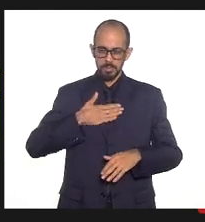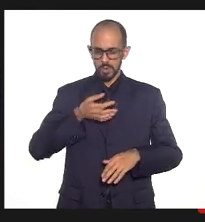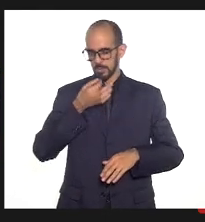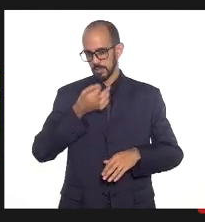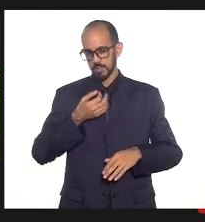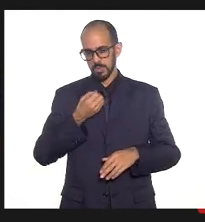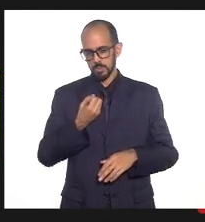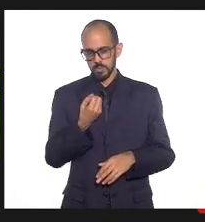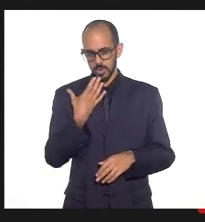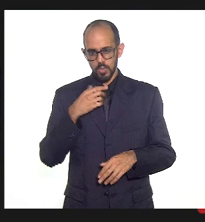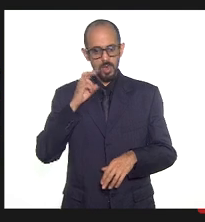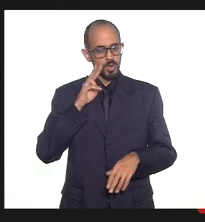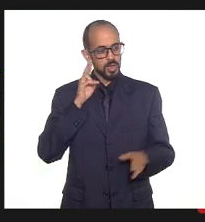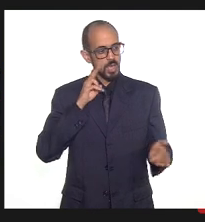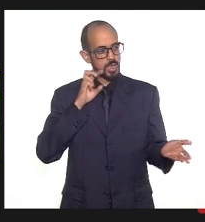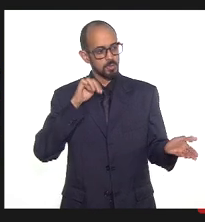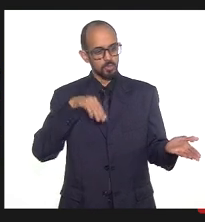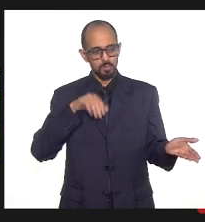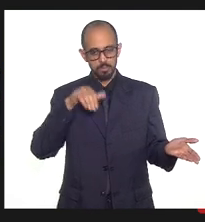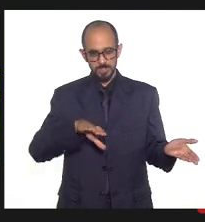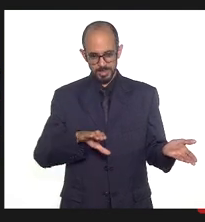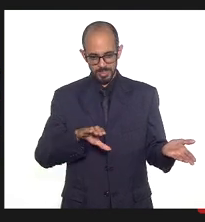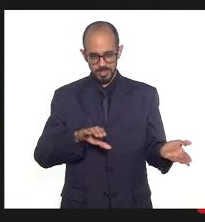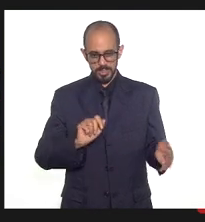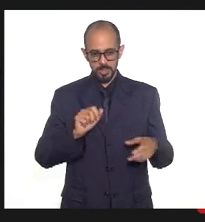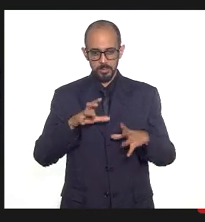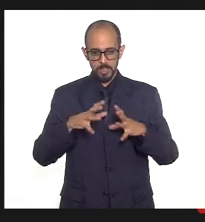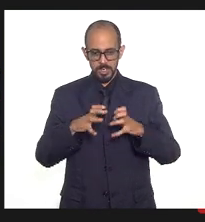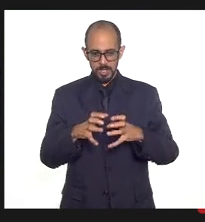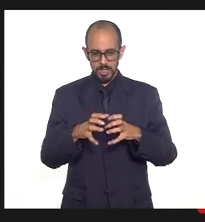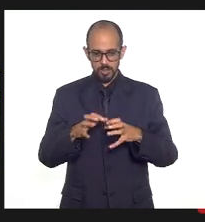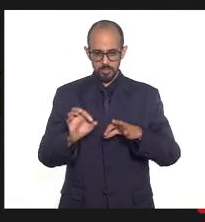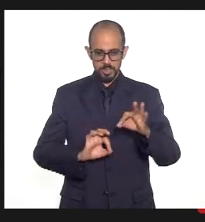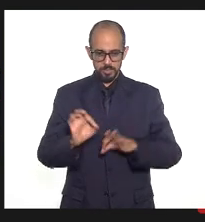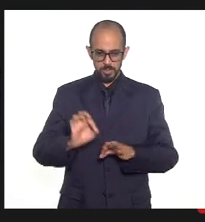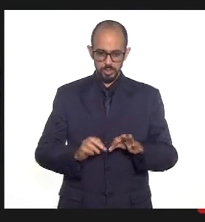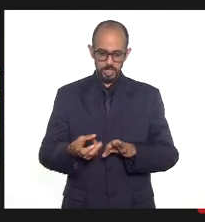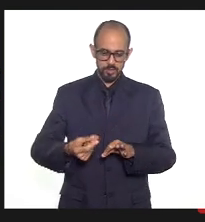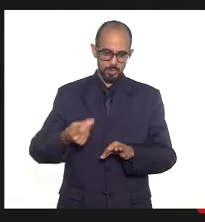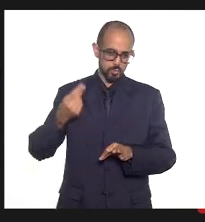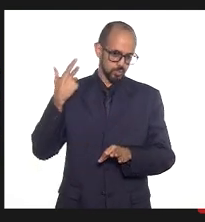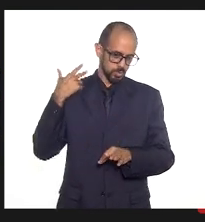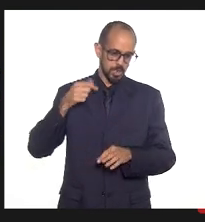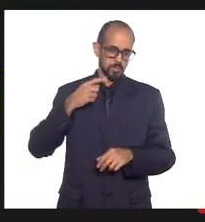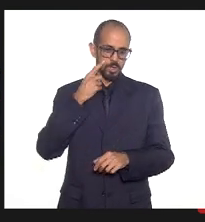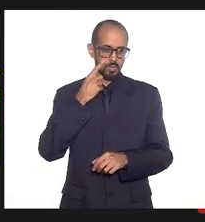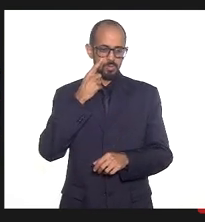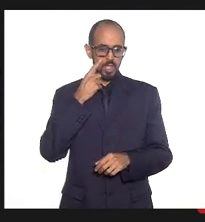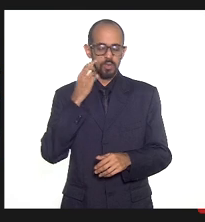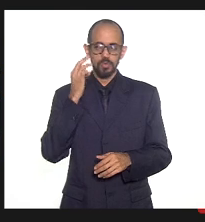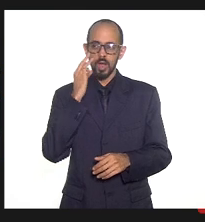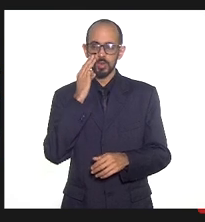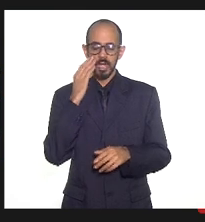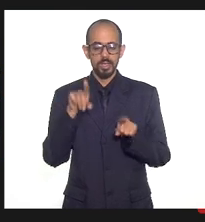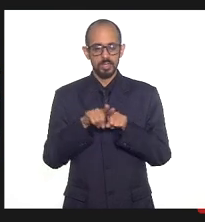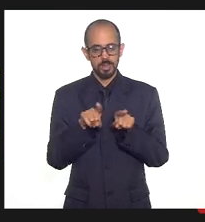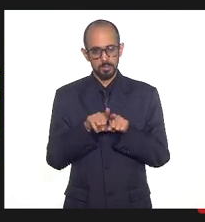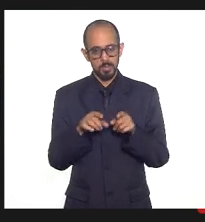conhecia, lembro do Mink, brigando por esse projeto há anos atrás, agora, e estou vendo aí o Valdec e essa equipe dele